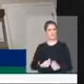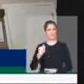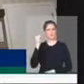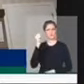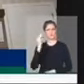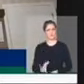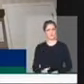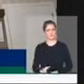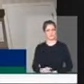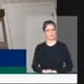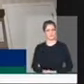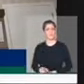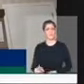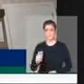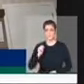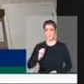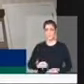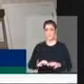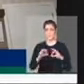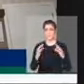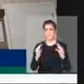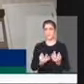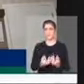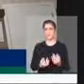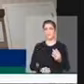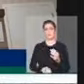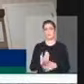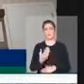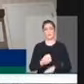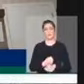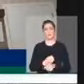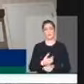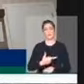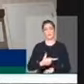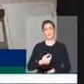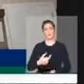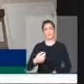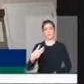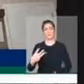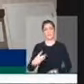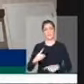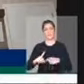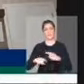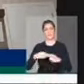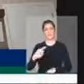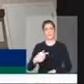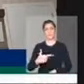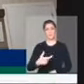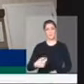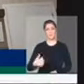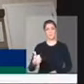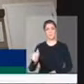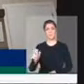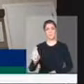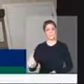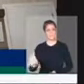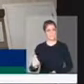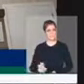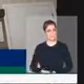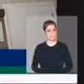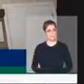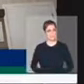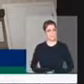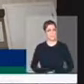foi criado o presidente em 2003 depois e 2015 o saldo dele que muitos